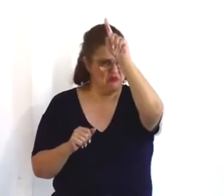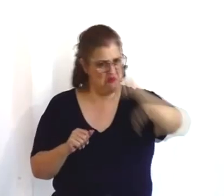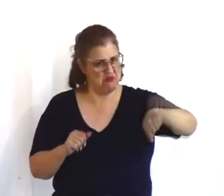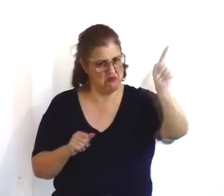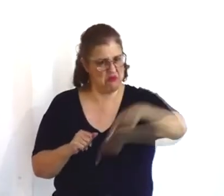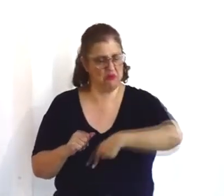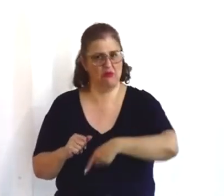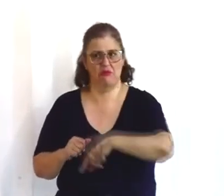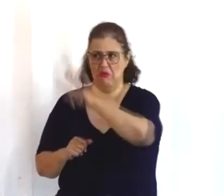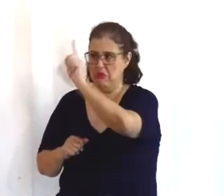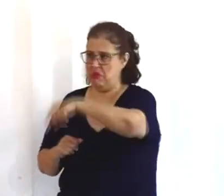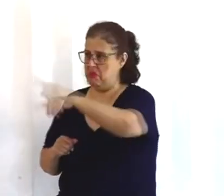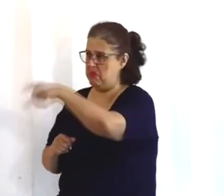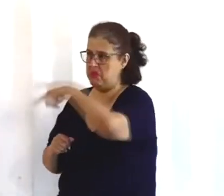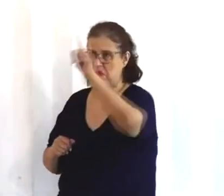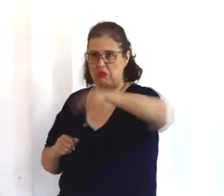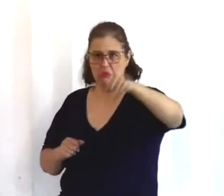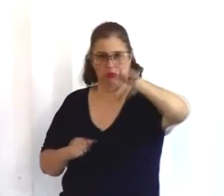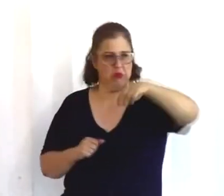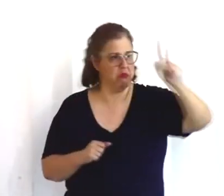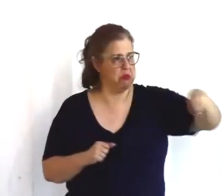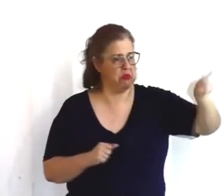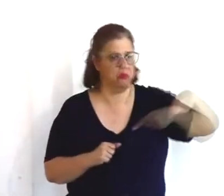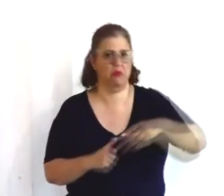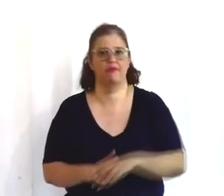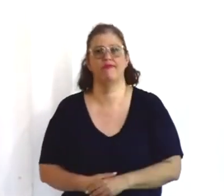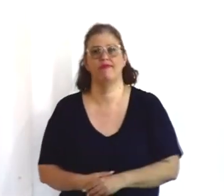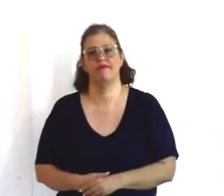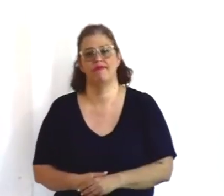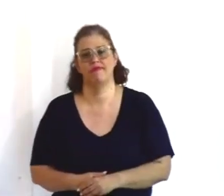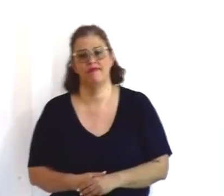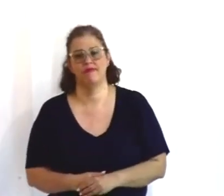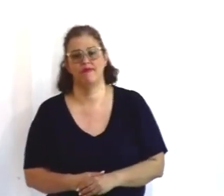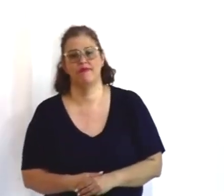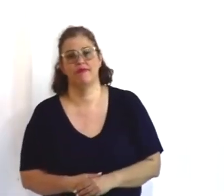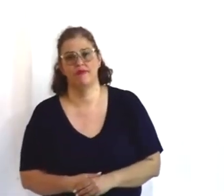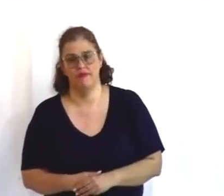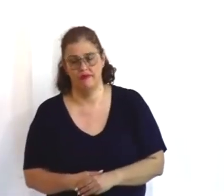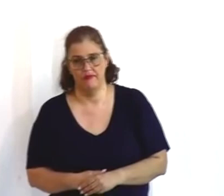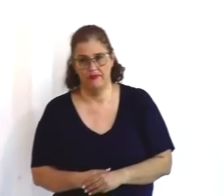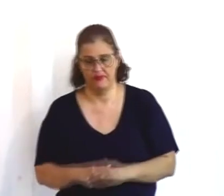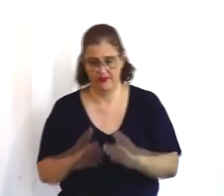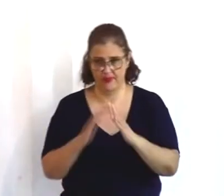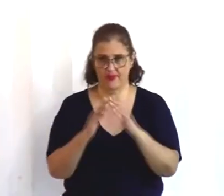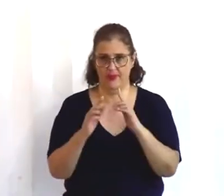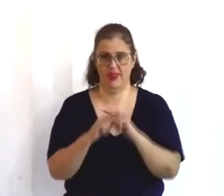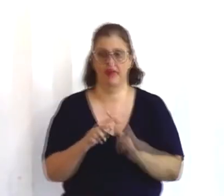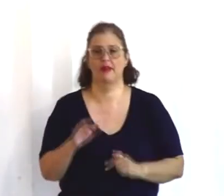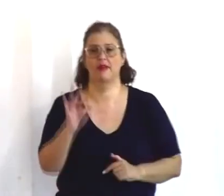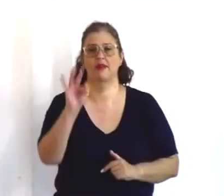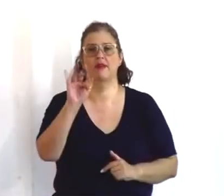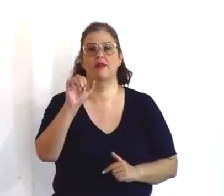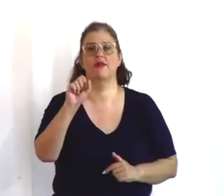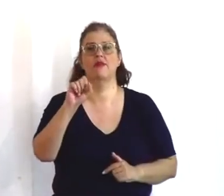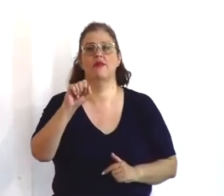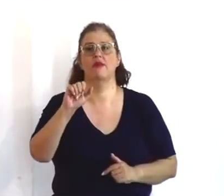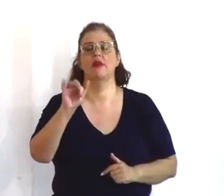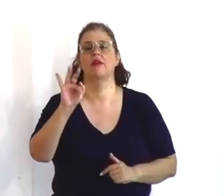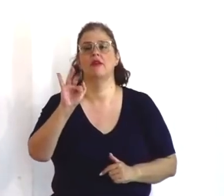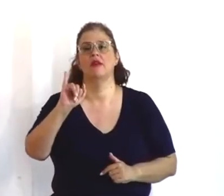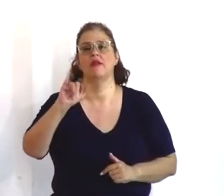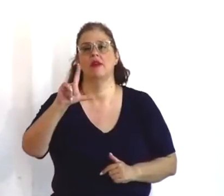antes da fundação do mundo. Vamos avançar um pouquinho mais para terminar. A igreja de Filadélfia é a segunda igreja que não recebeu nenhuma